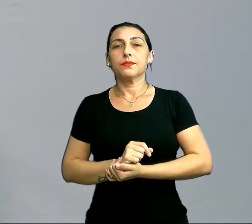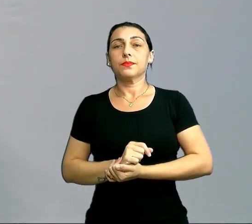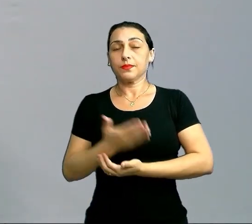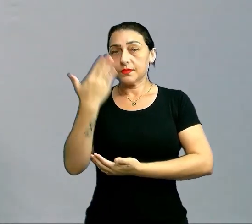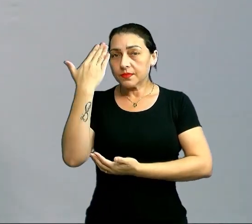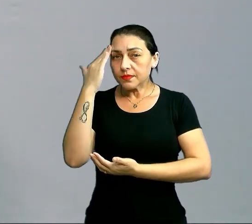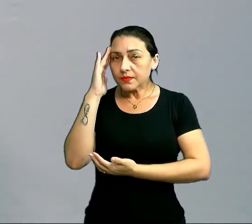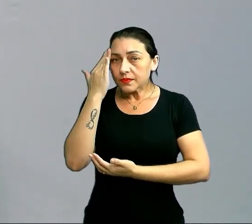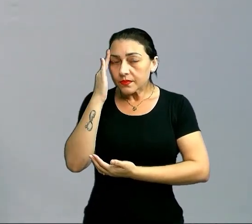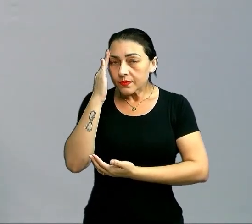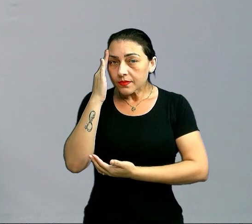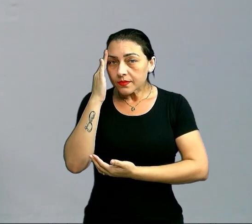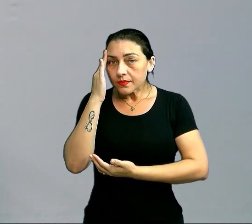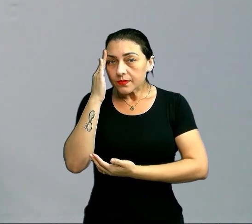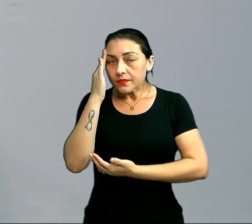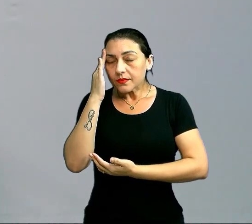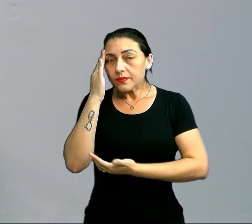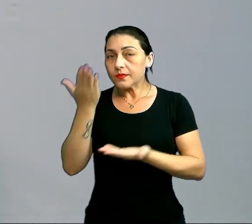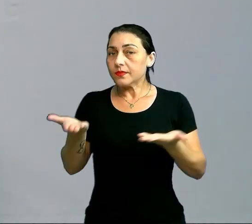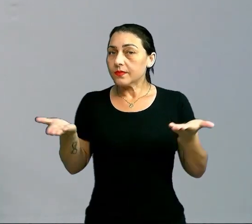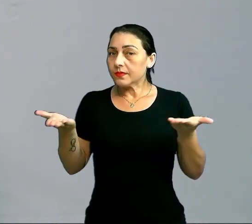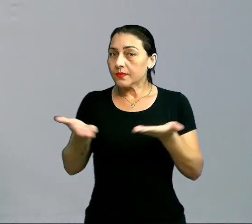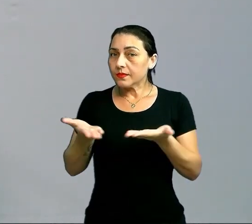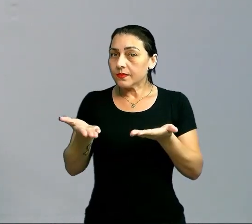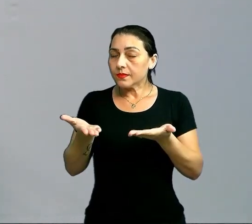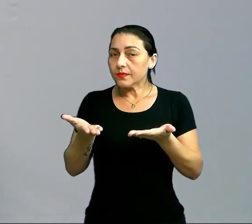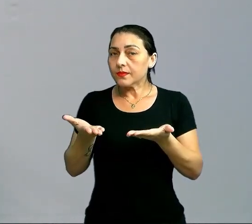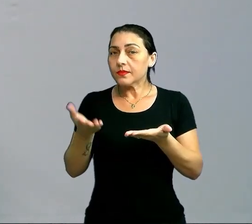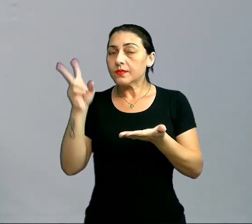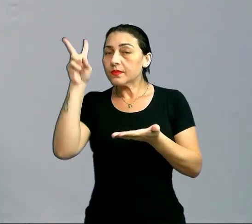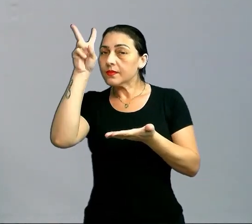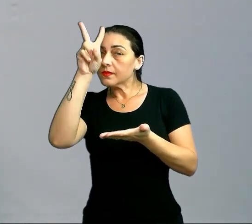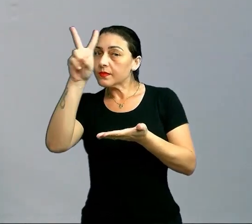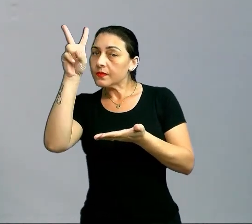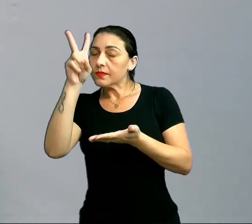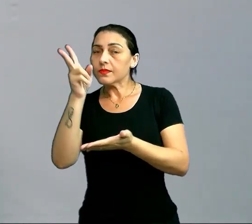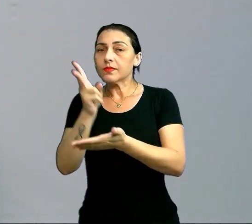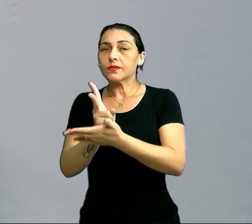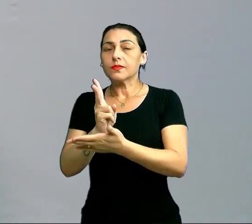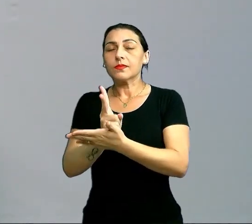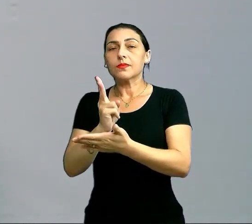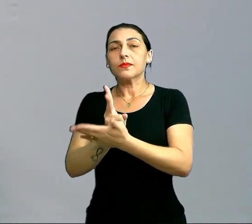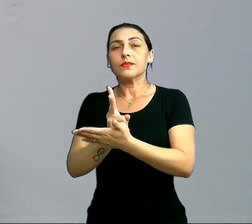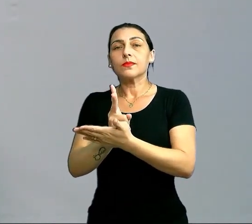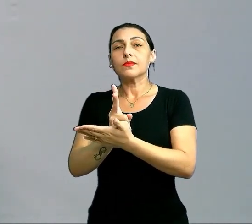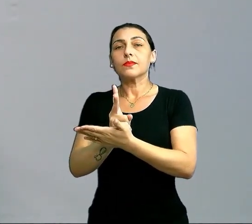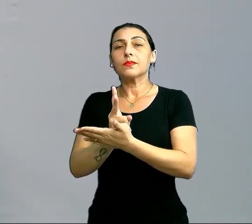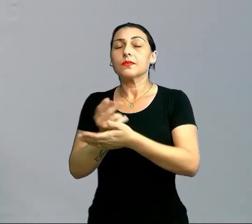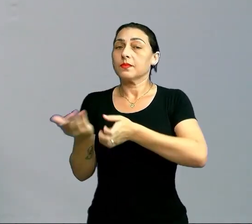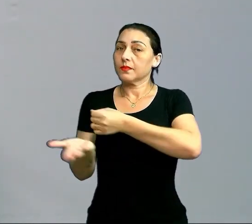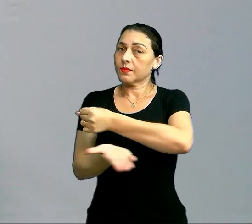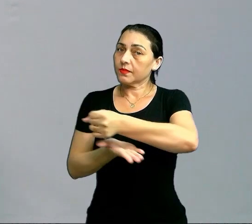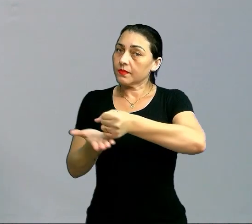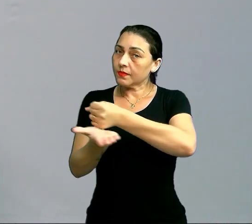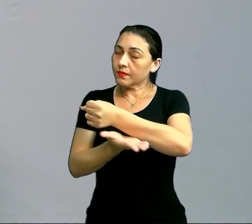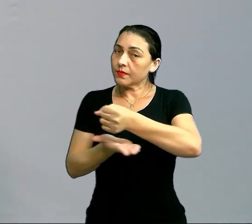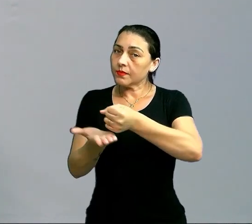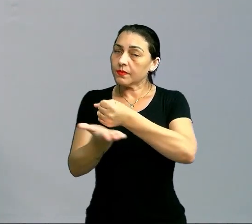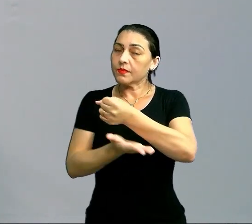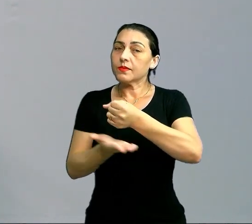Estão entendendo? Vamos relembrar sempre, porque